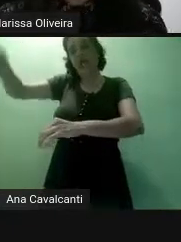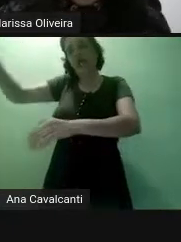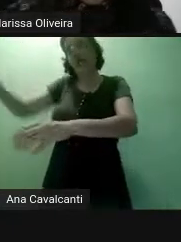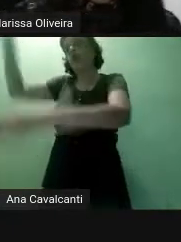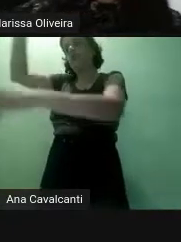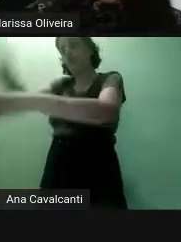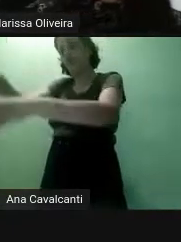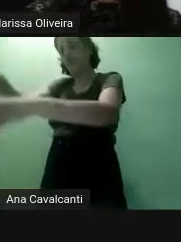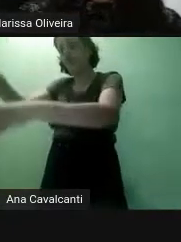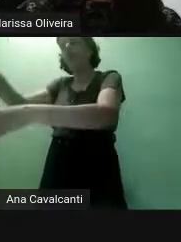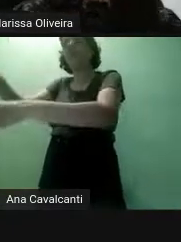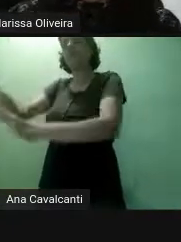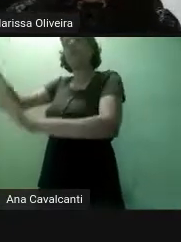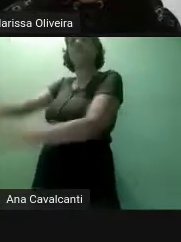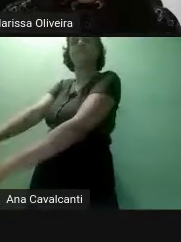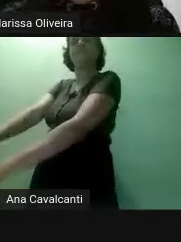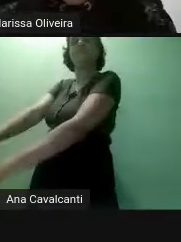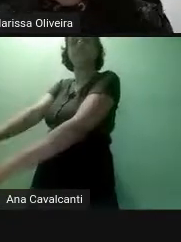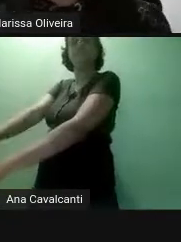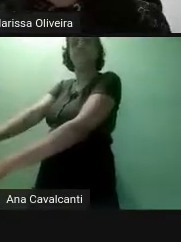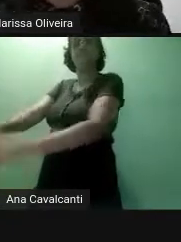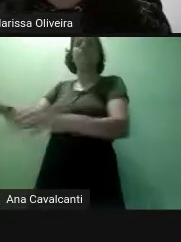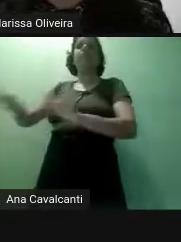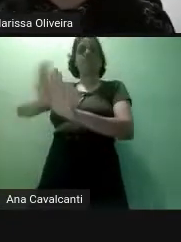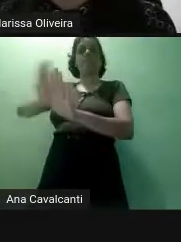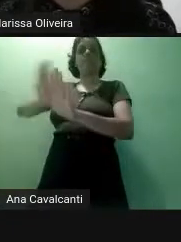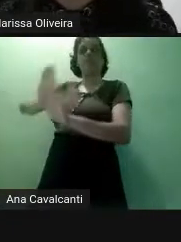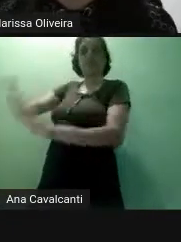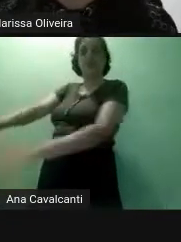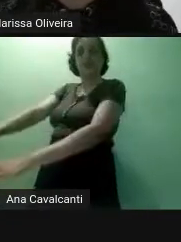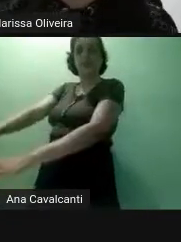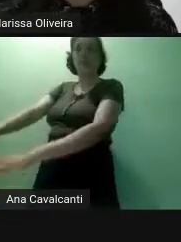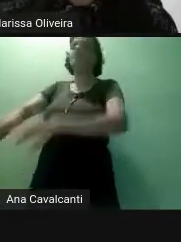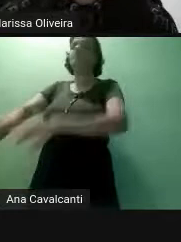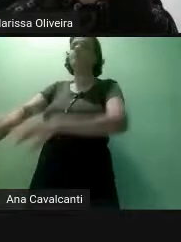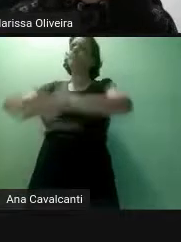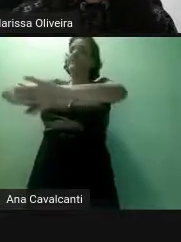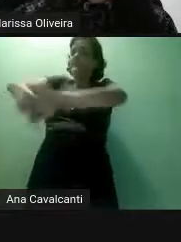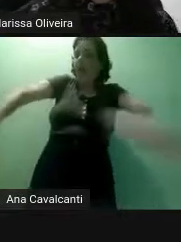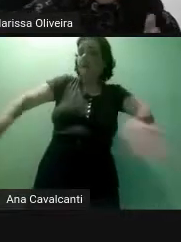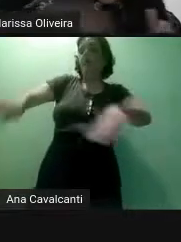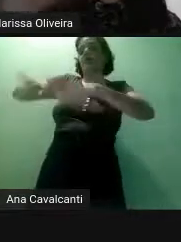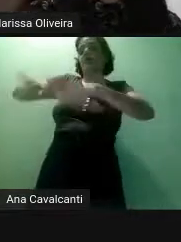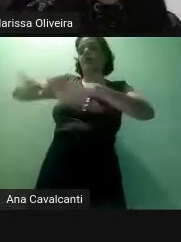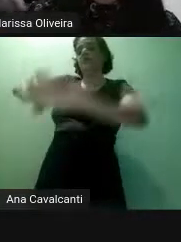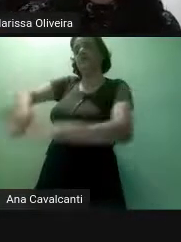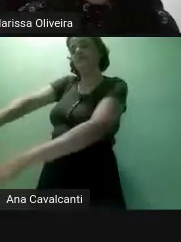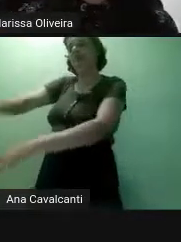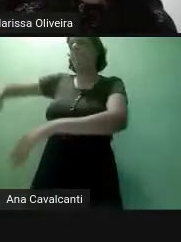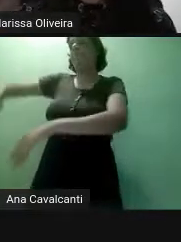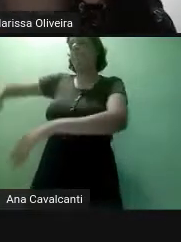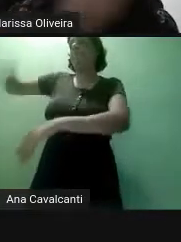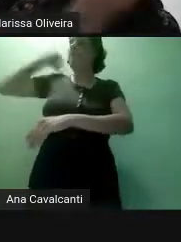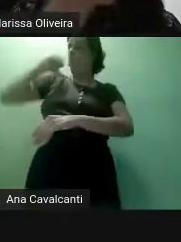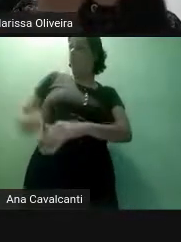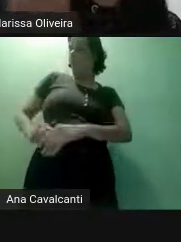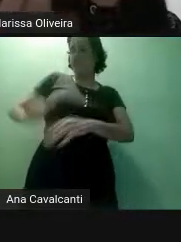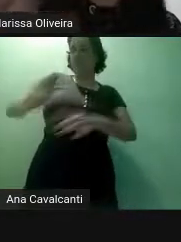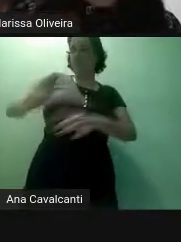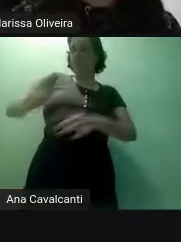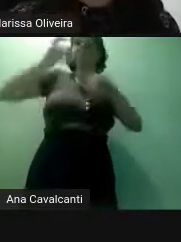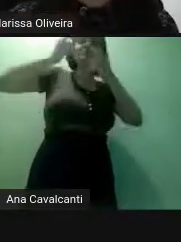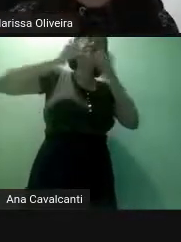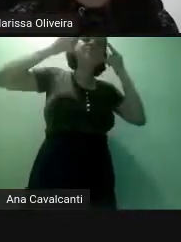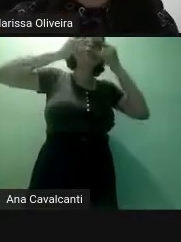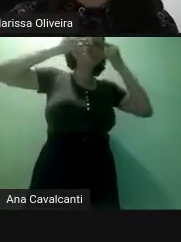ela separada do contato com os seus outros objetos dentro da sua bolsa. Então, você tirou a máscara, porque como essa é de